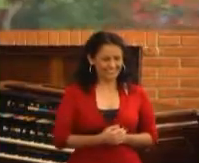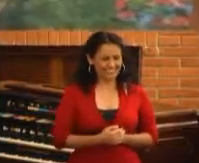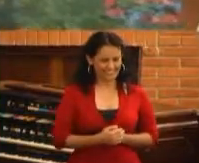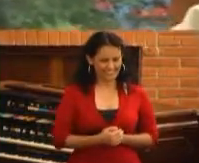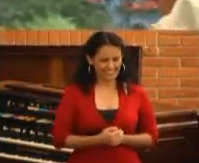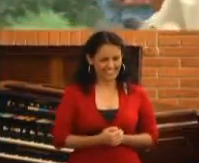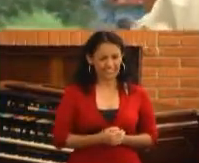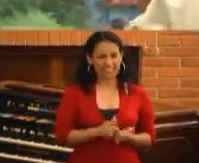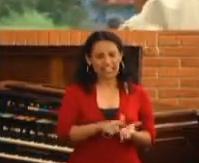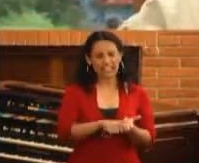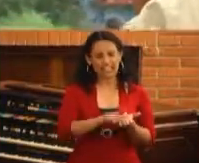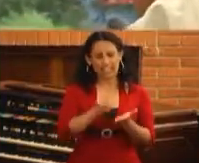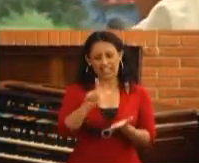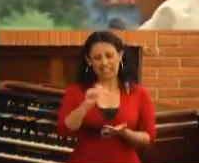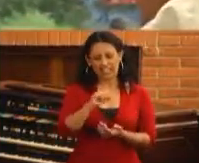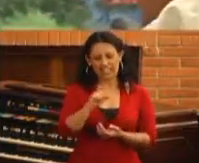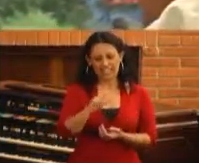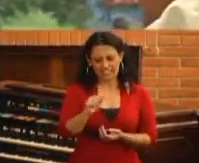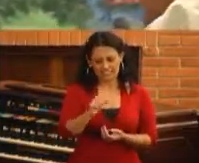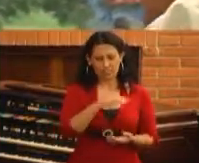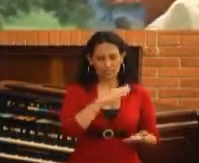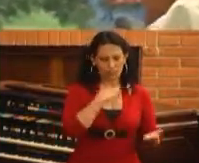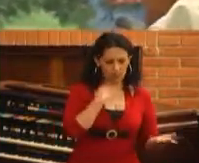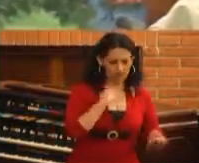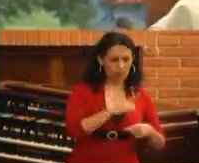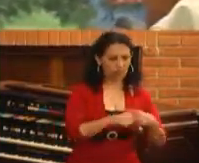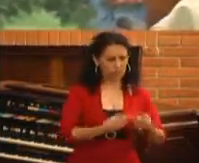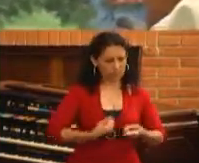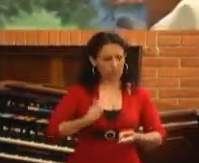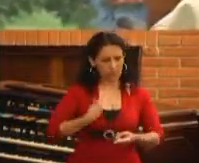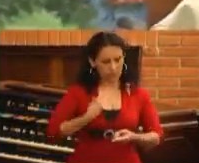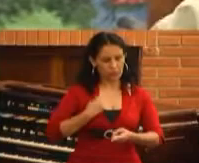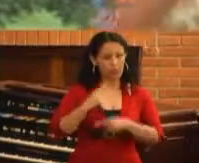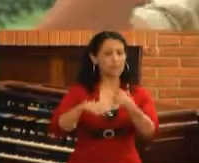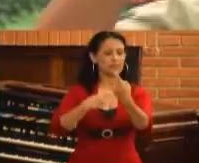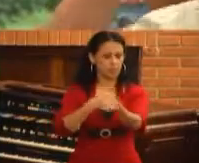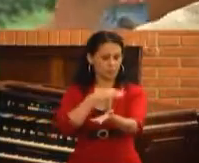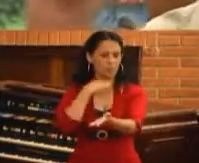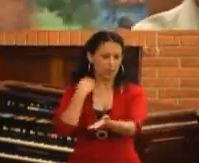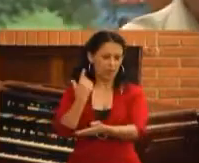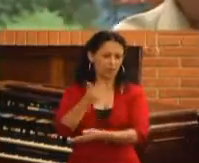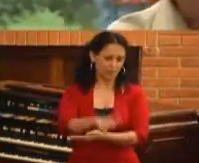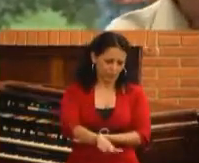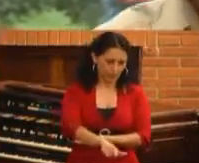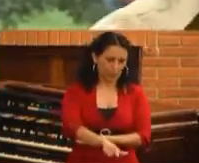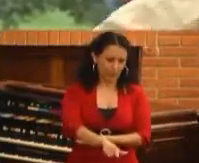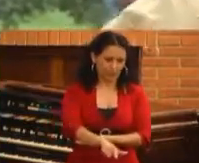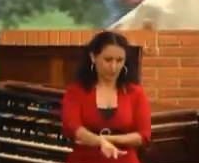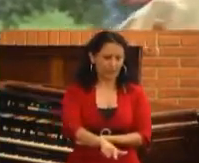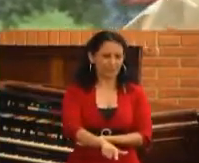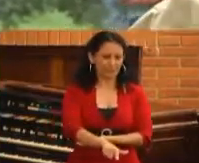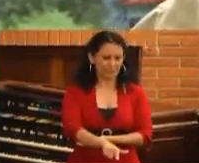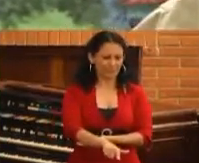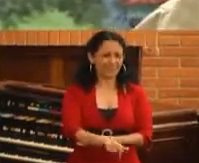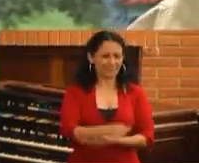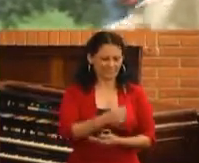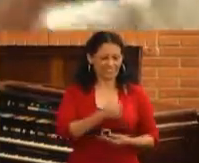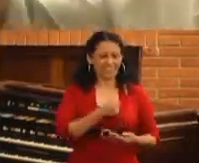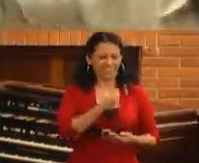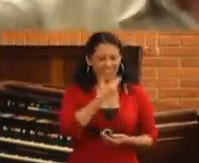dizer aqui que houve ressurreição antes de Jesus. Não. Ressuscitação é uma coisa, ressurreição é